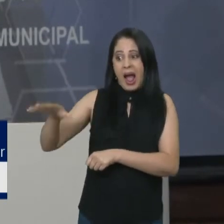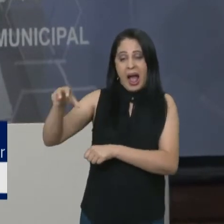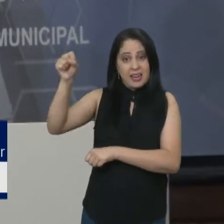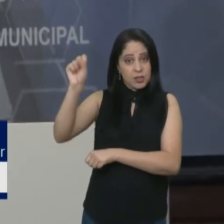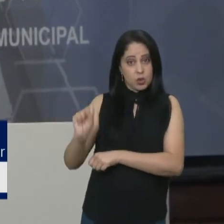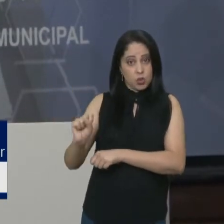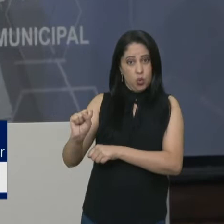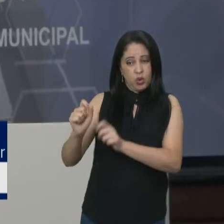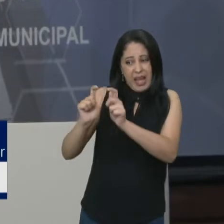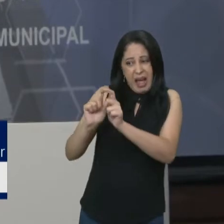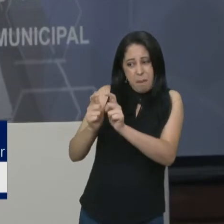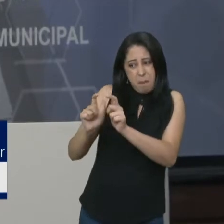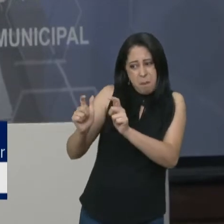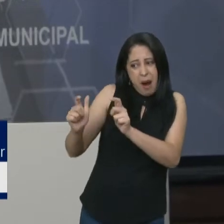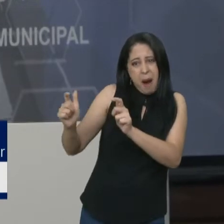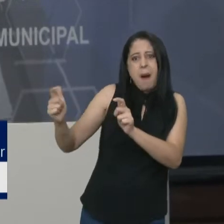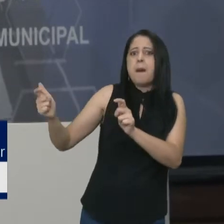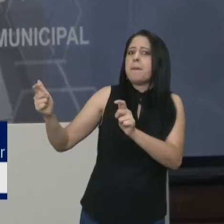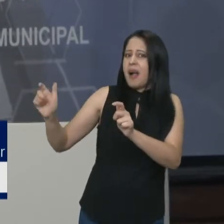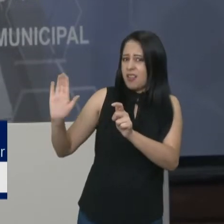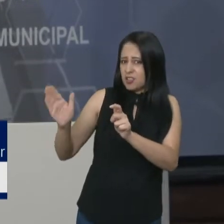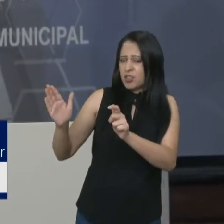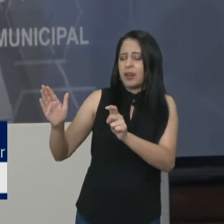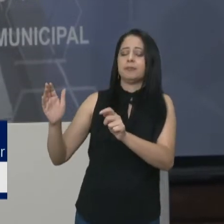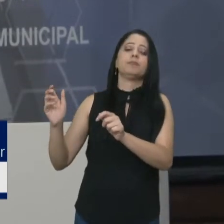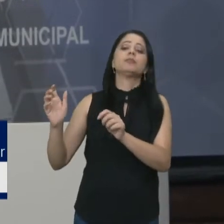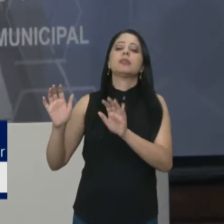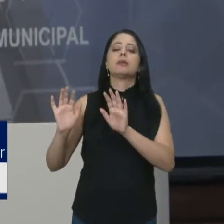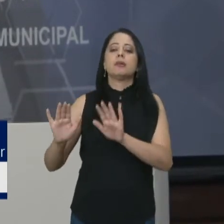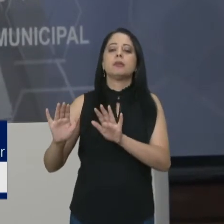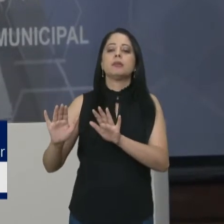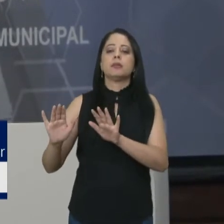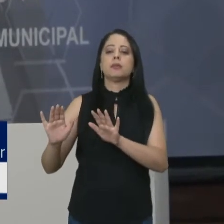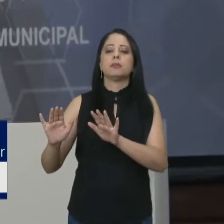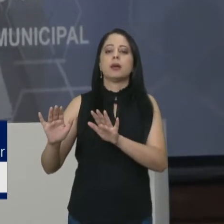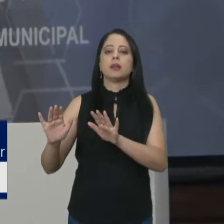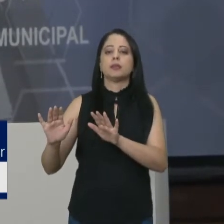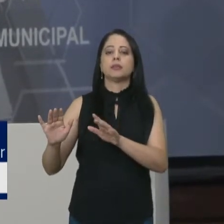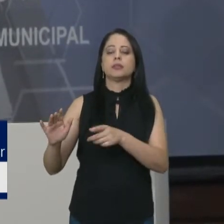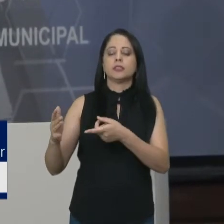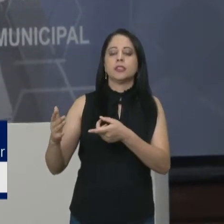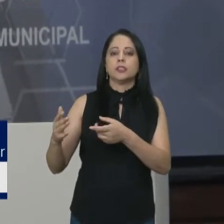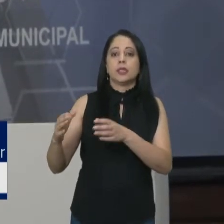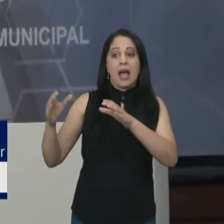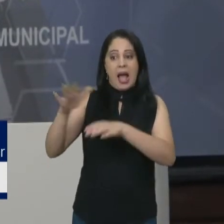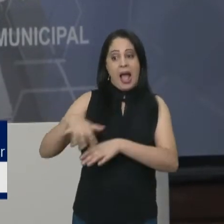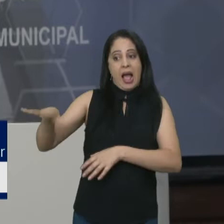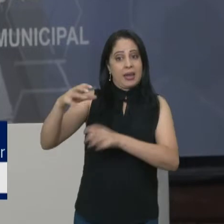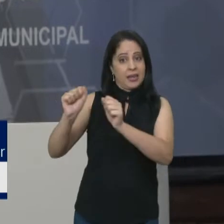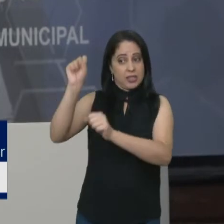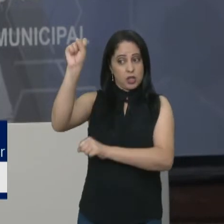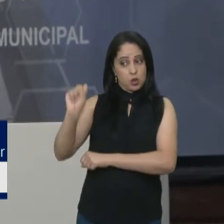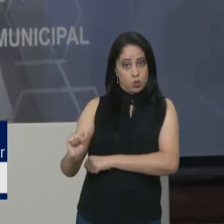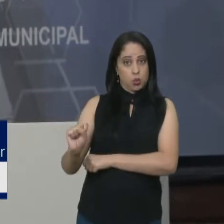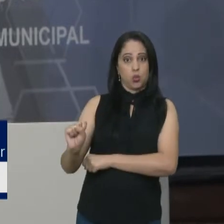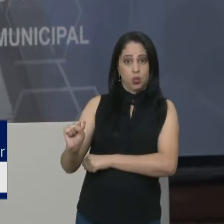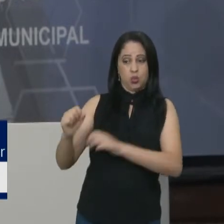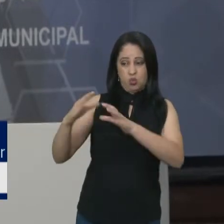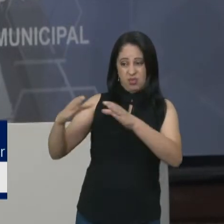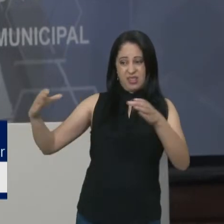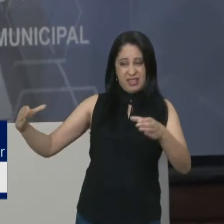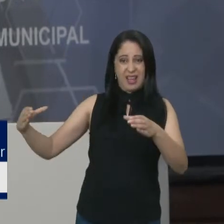região sul, mas toda a cidade. Nós temos trabalhado, mas com um grande crescimento da região sul ali, nós temos falado